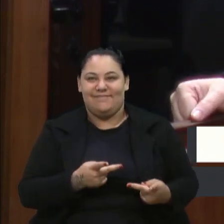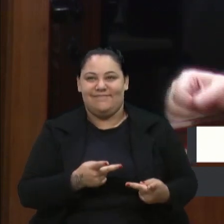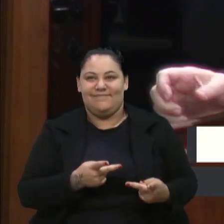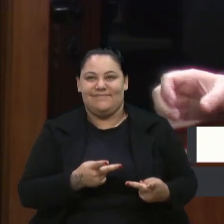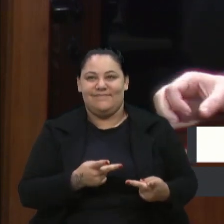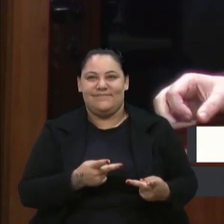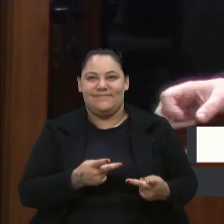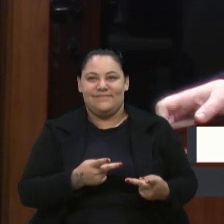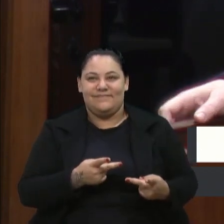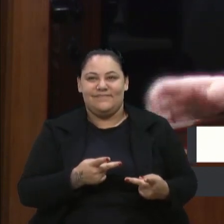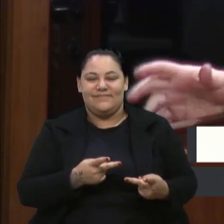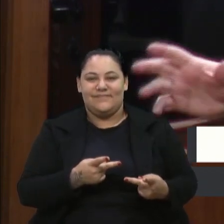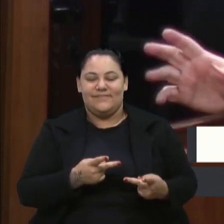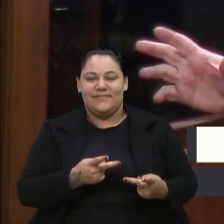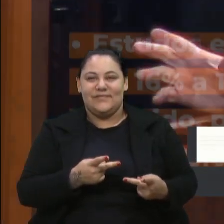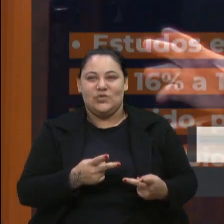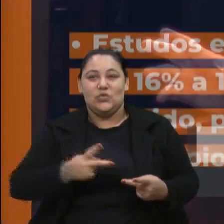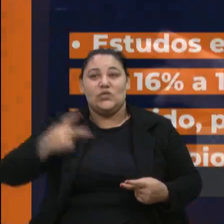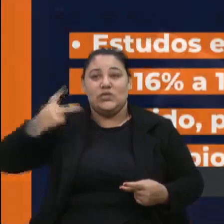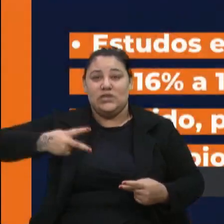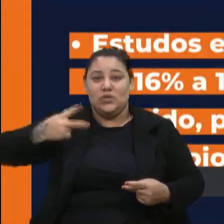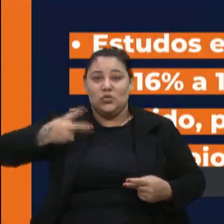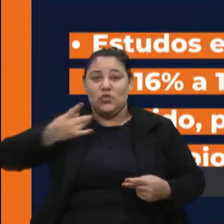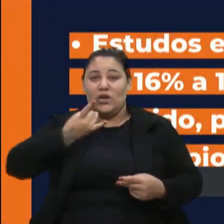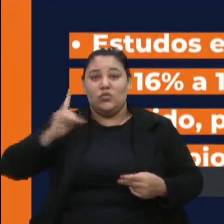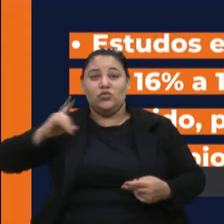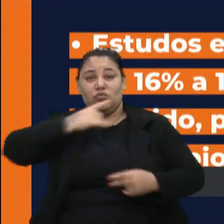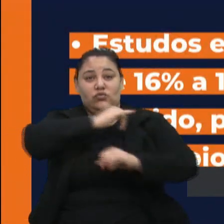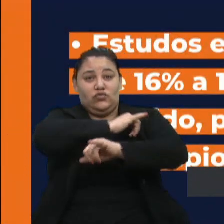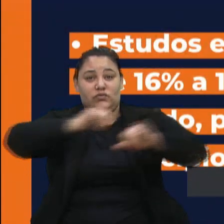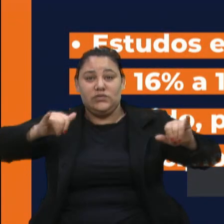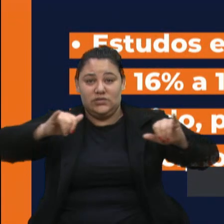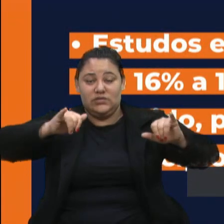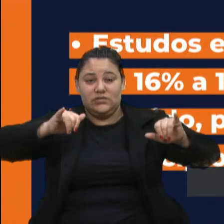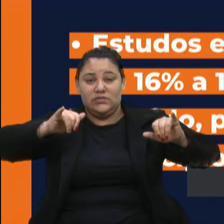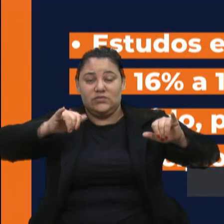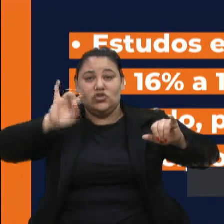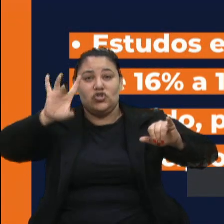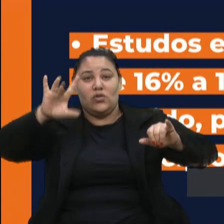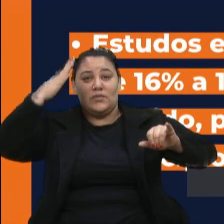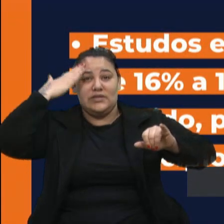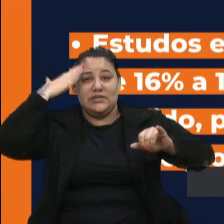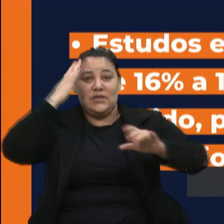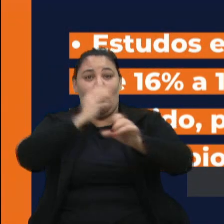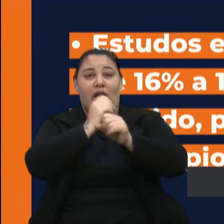segundo a última divulgação do governo federal, só para a gente ter uma ideia do cálculo, a nossa carga tributária é em torno de